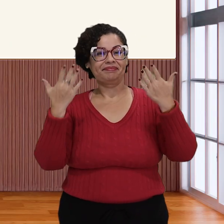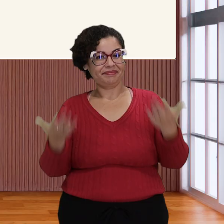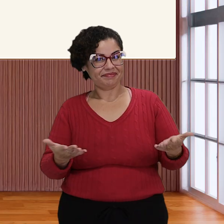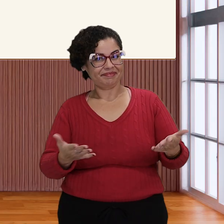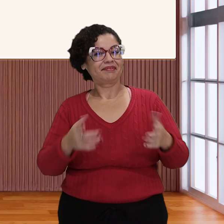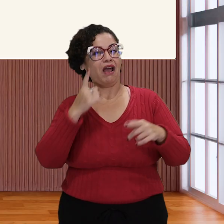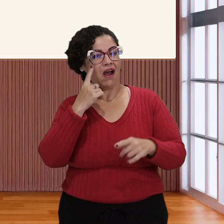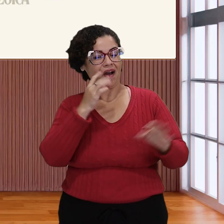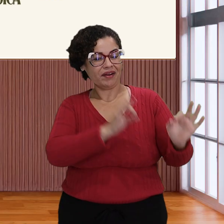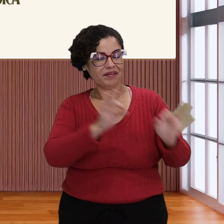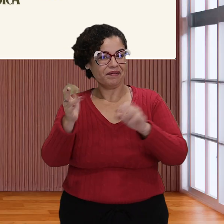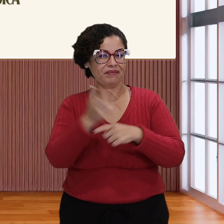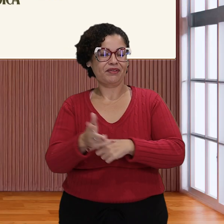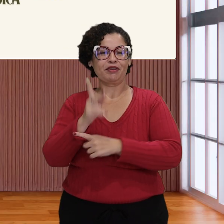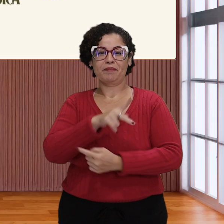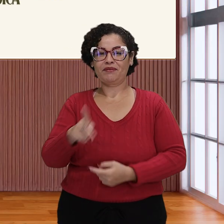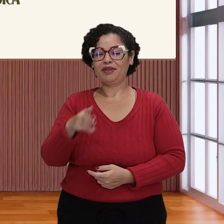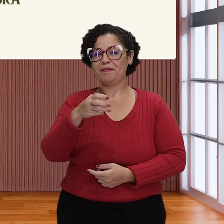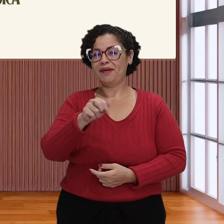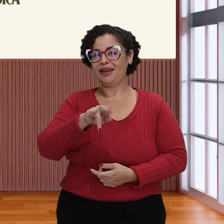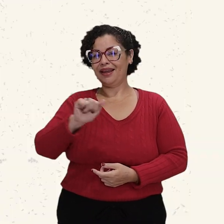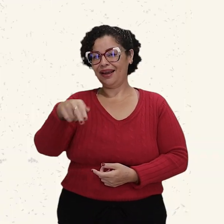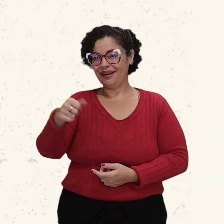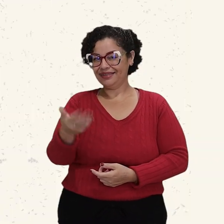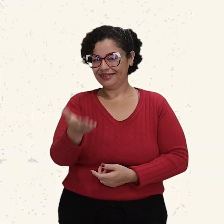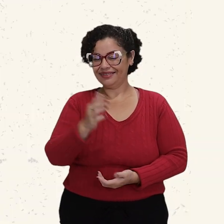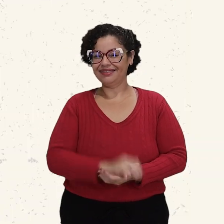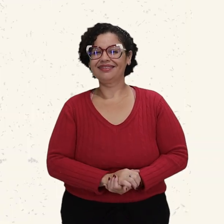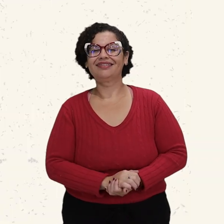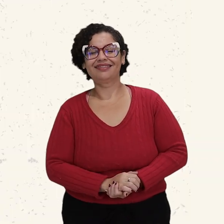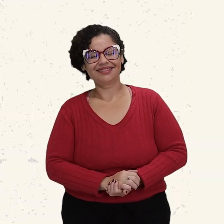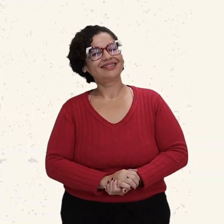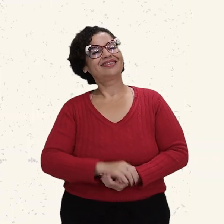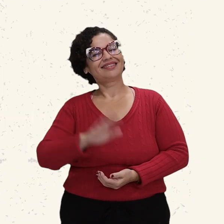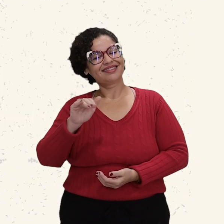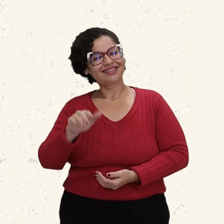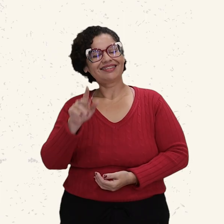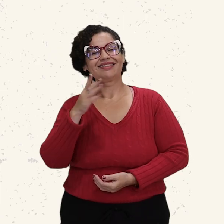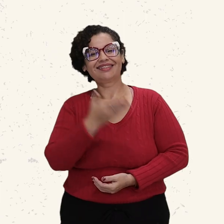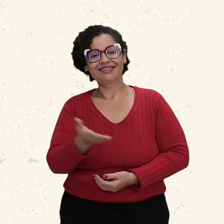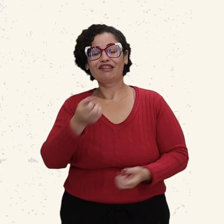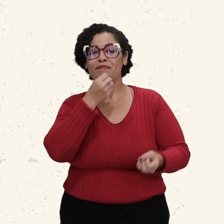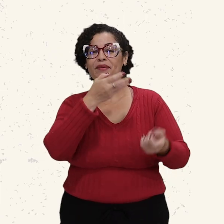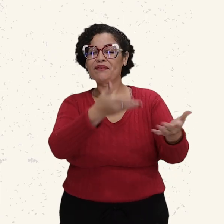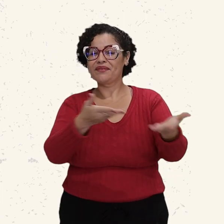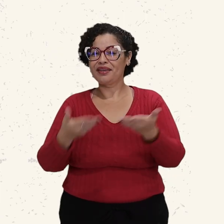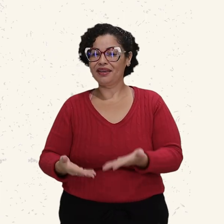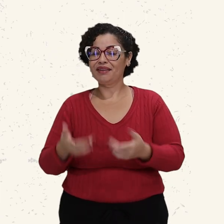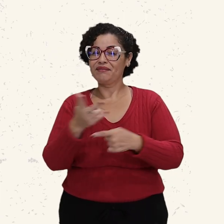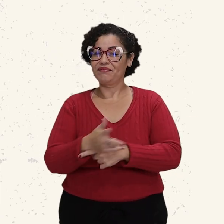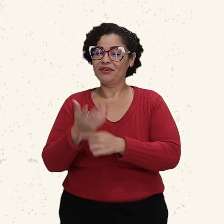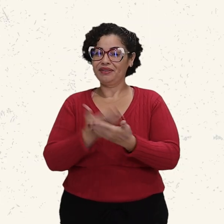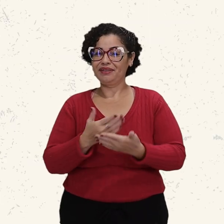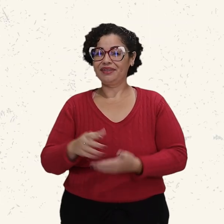aí o próximo vídeo com a professora Mariana. Olá, pessoal! Sejam bem-vindos a mais uma